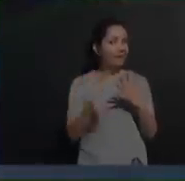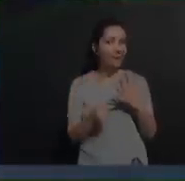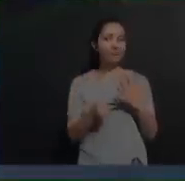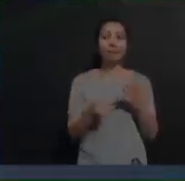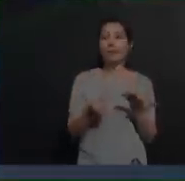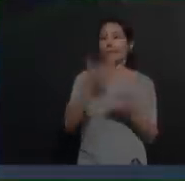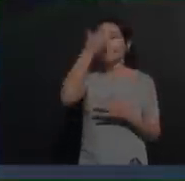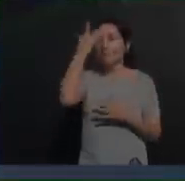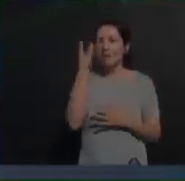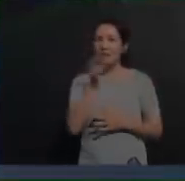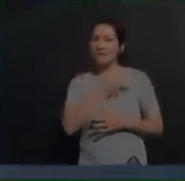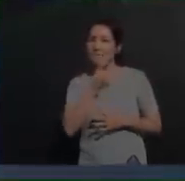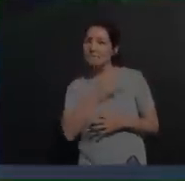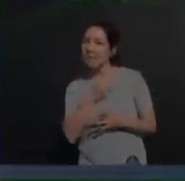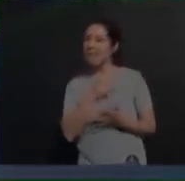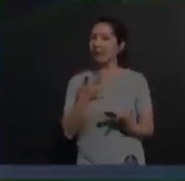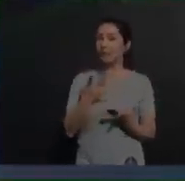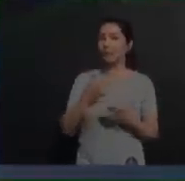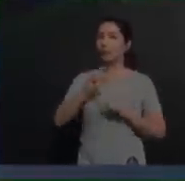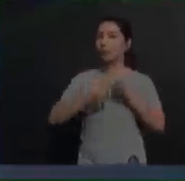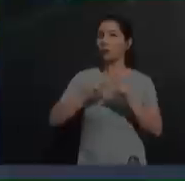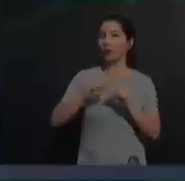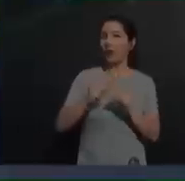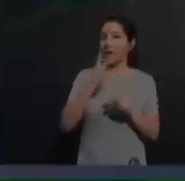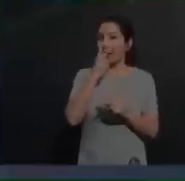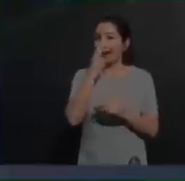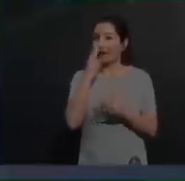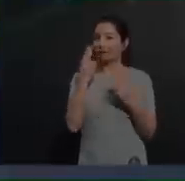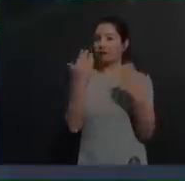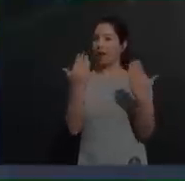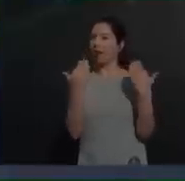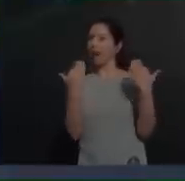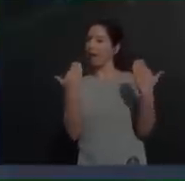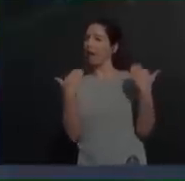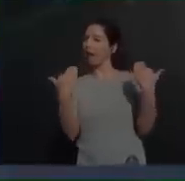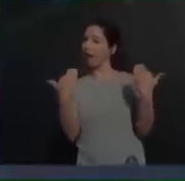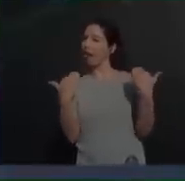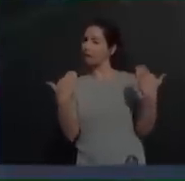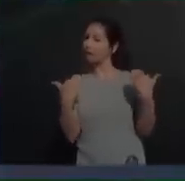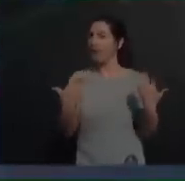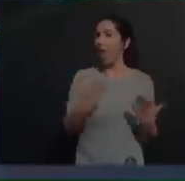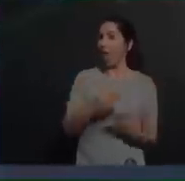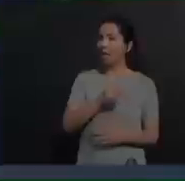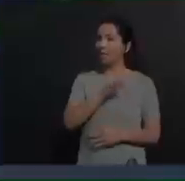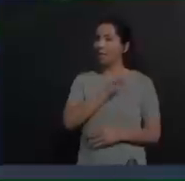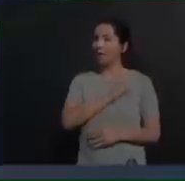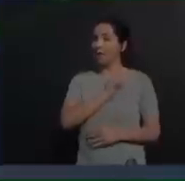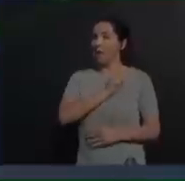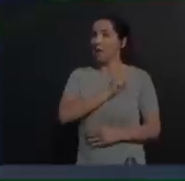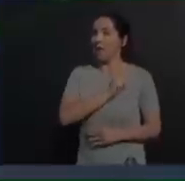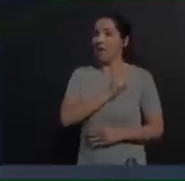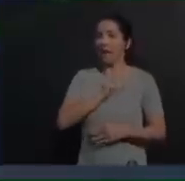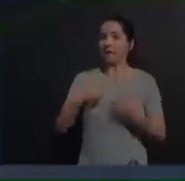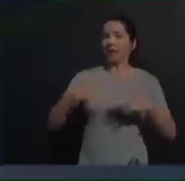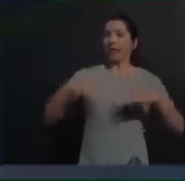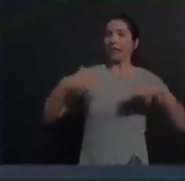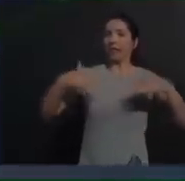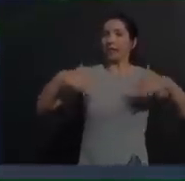pessoa com medo, ela tem algumas atitudes, que é de desconfiança, coração acelerado,